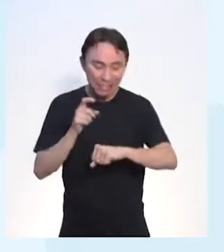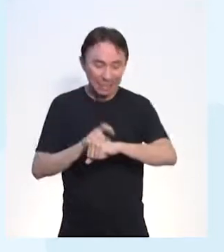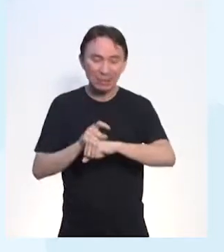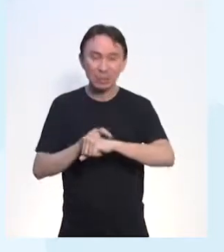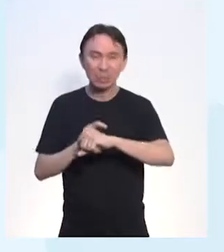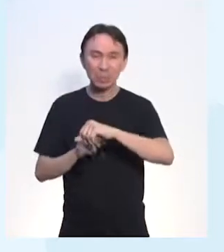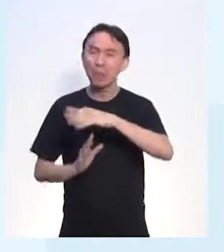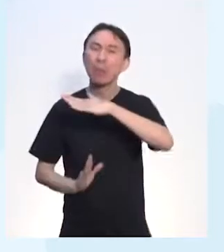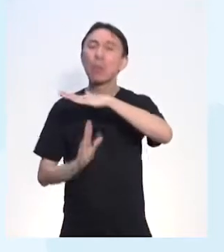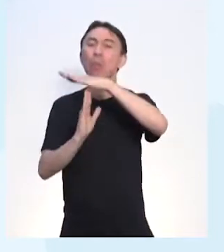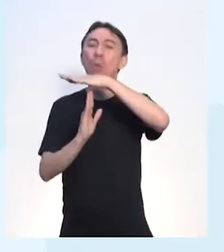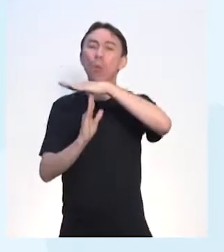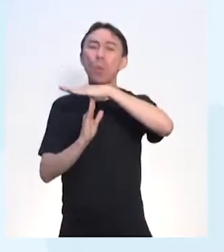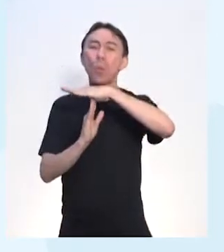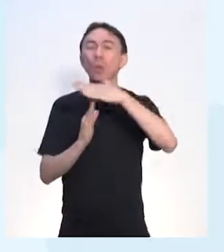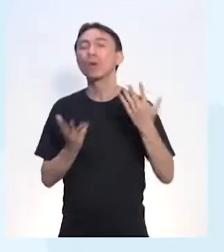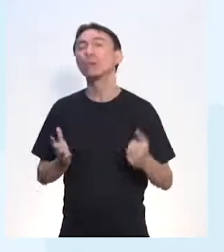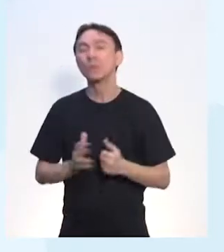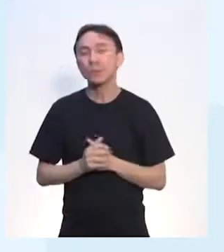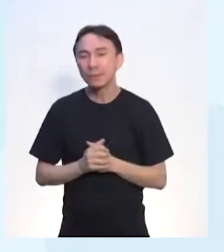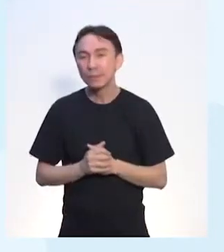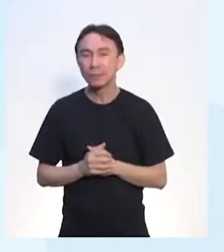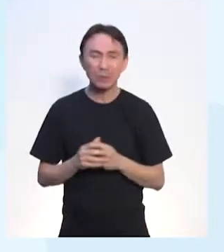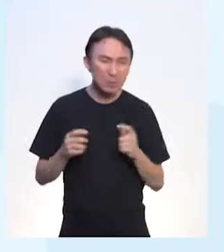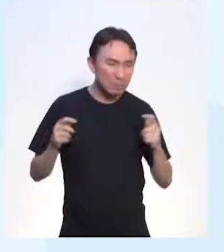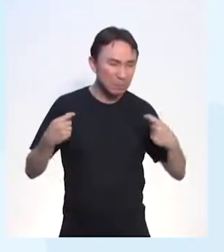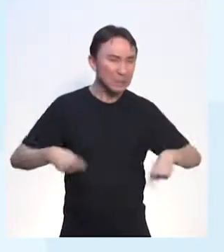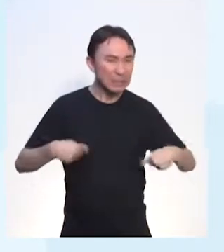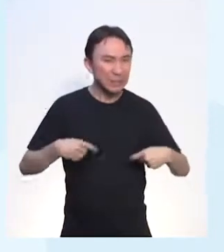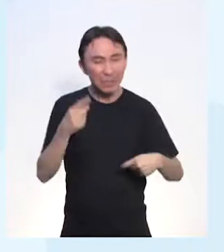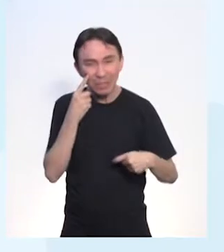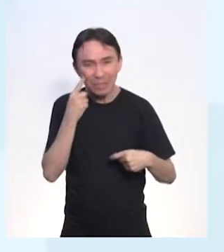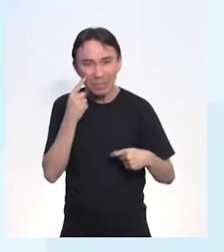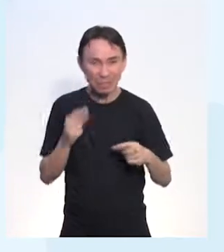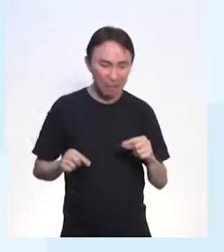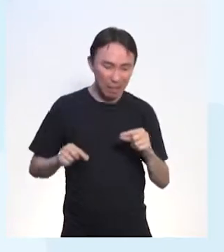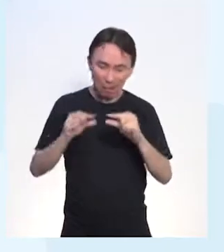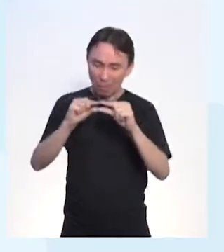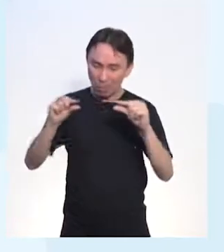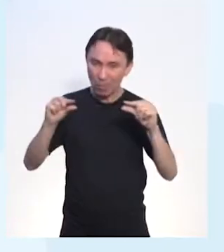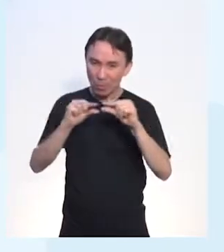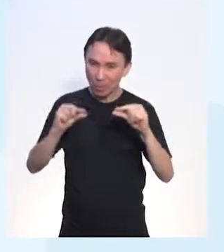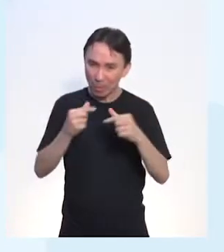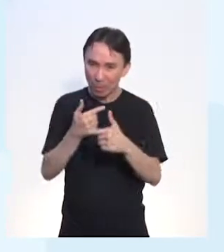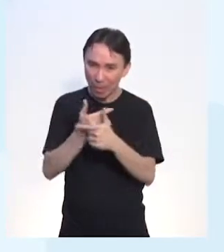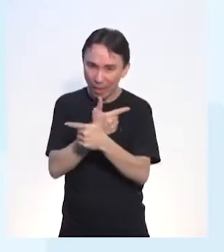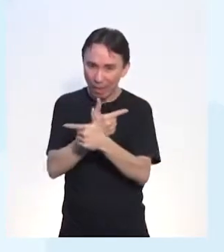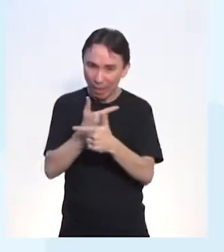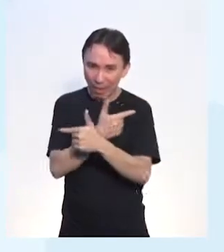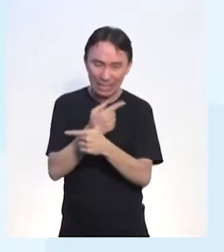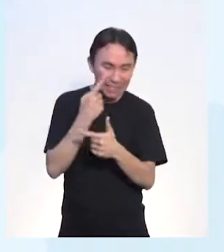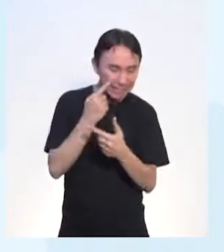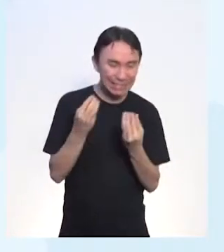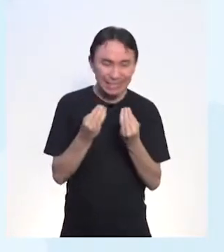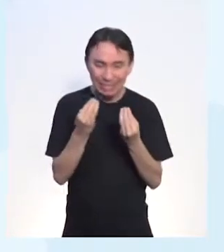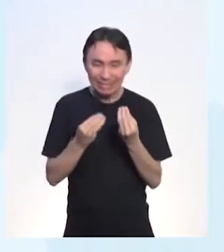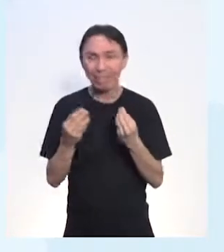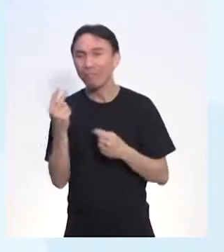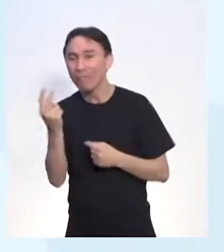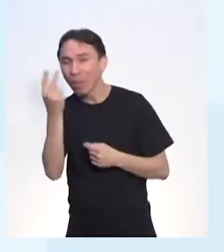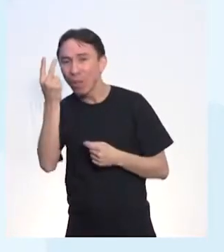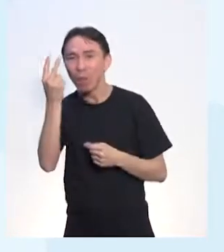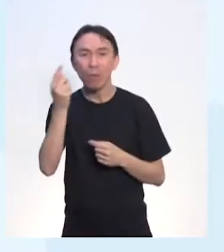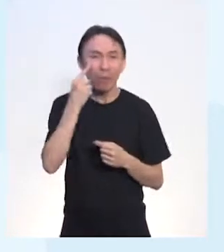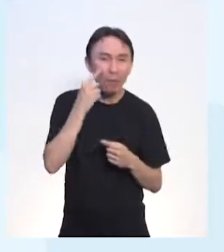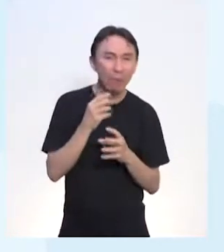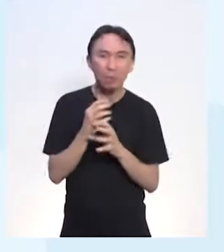atividade? Olha, professora Inês, como eles vão ter que pensar nas relações que eles viram agora com você, ver o valor que tem, montar e qual seria dela